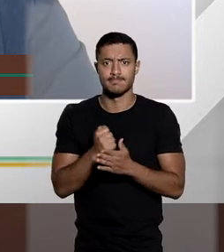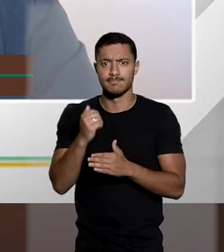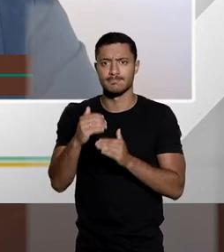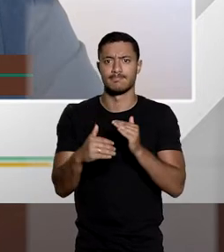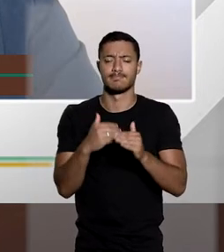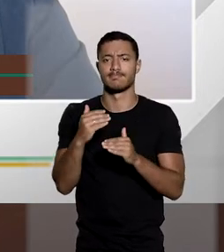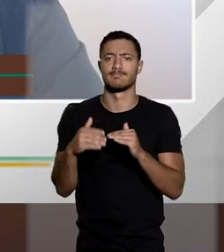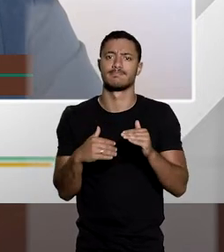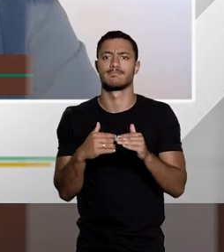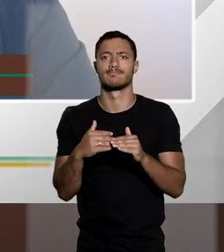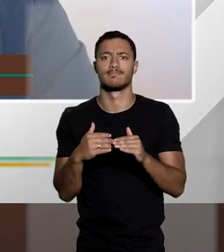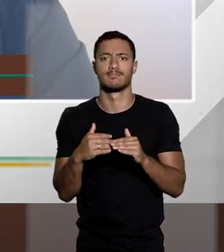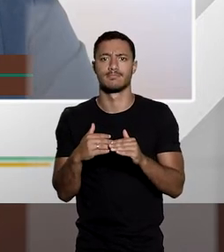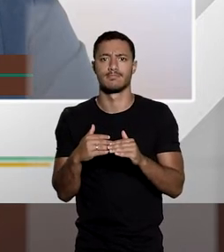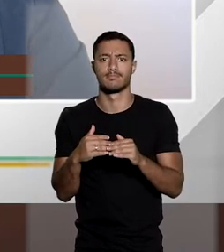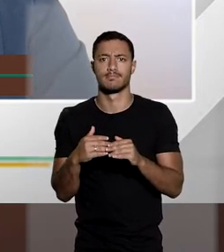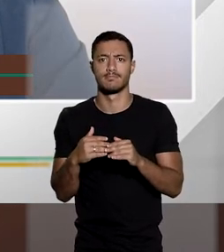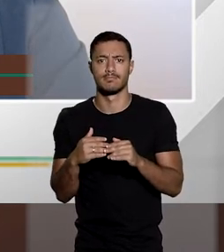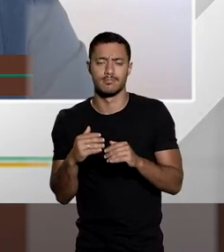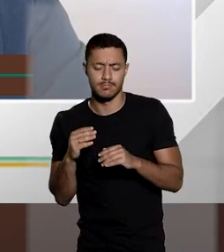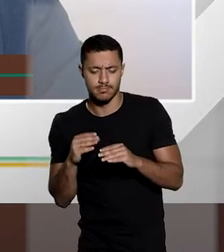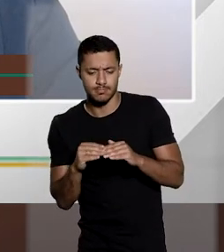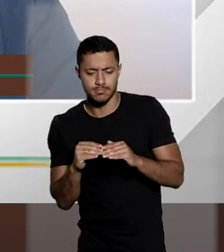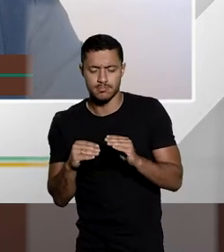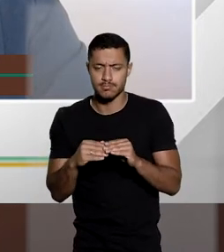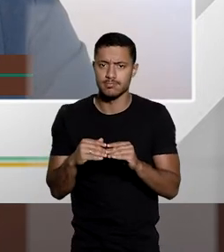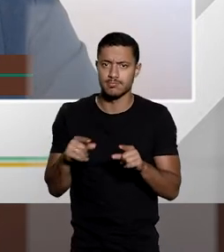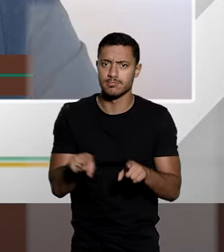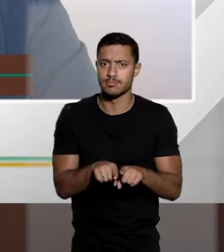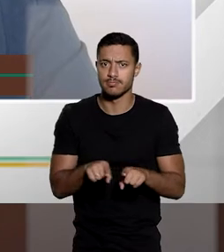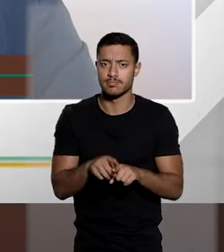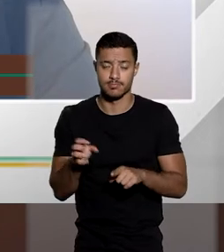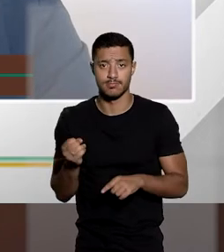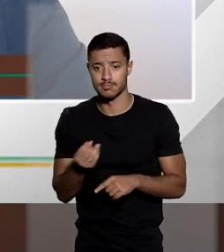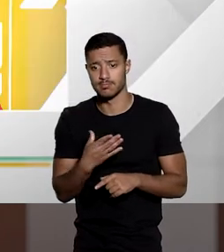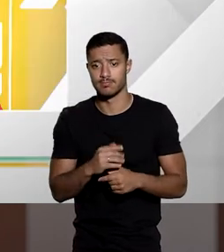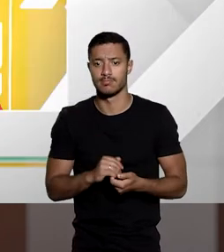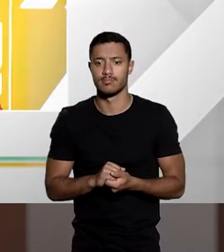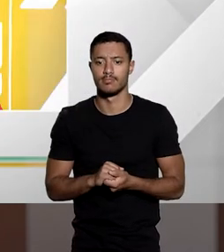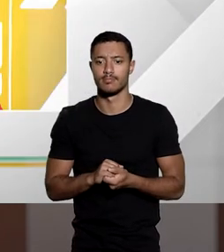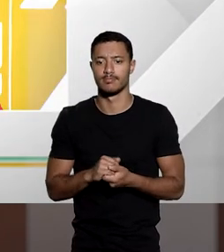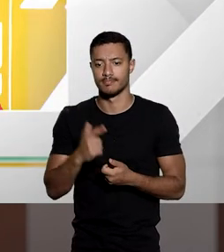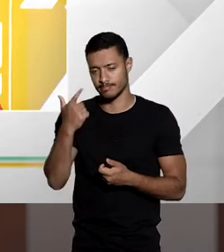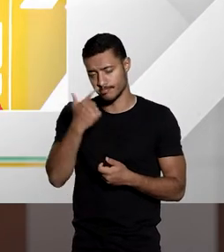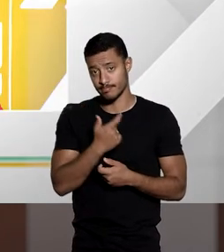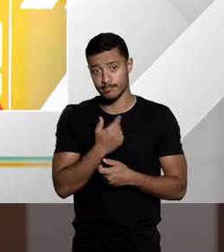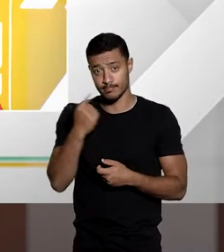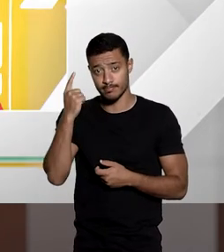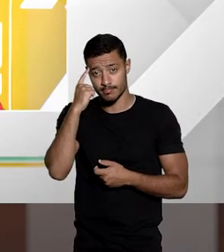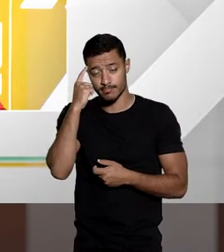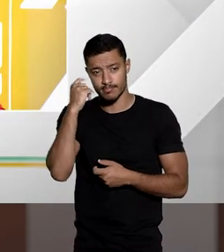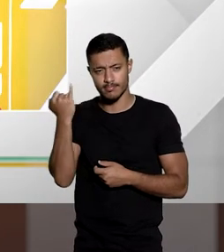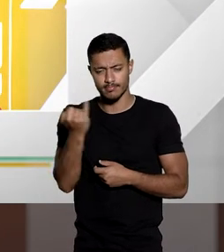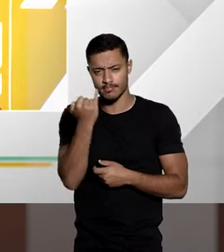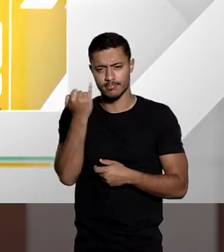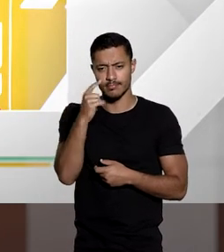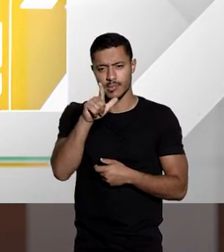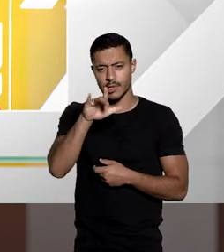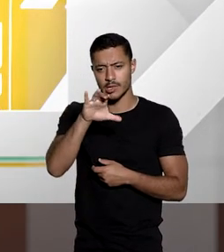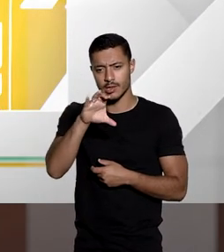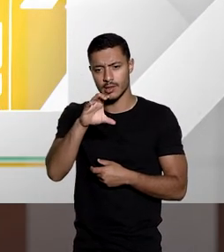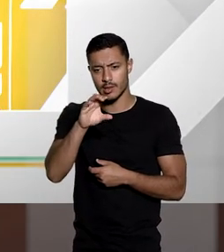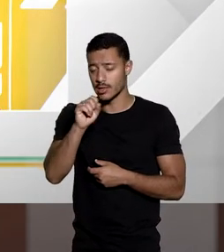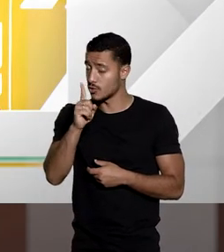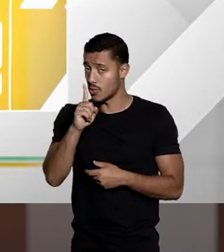promoção do desenvolvimento, a depender da modelagem da licitação, e também para a inovação. Eu queria dizer que é importante realçar que licitação não